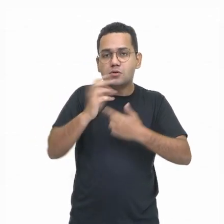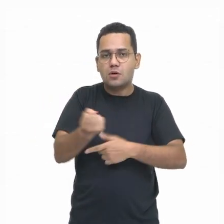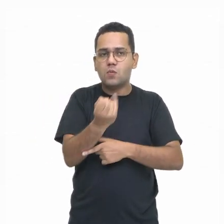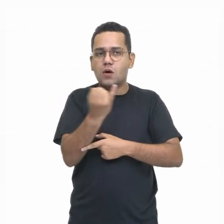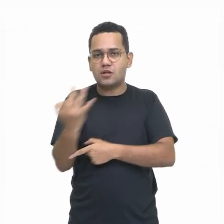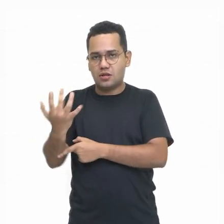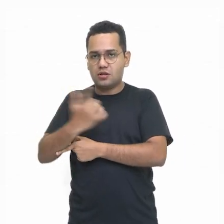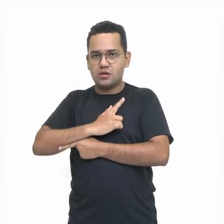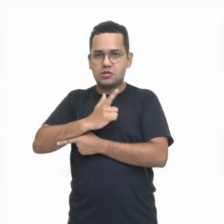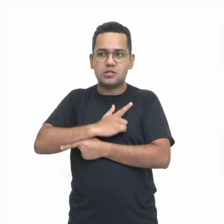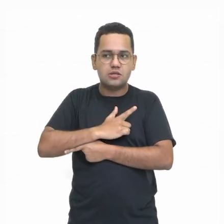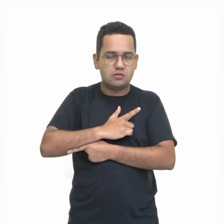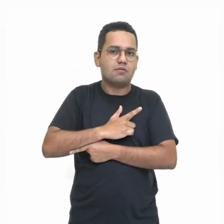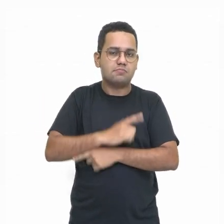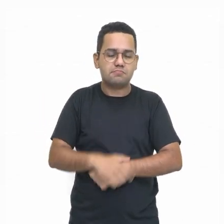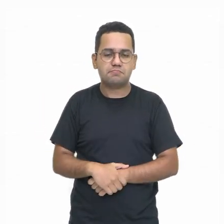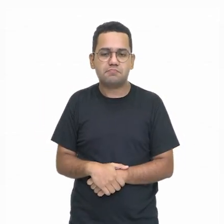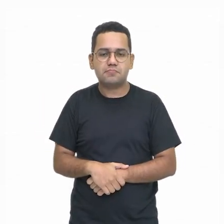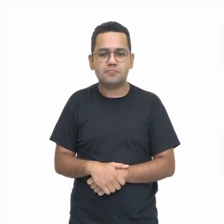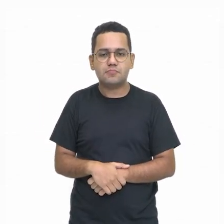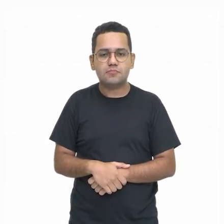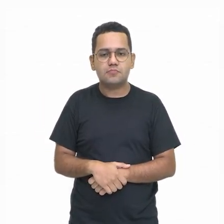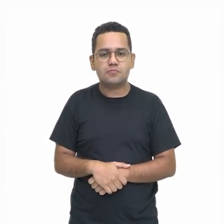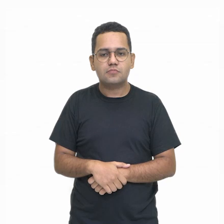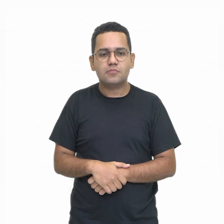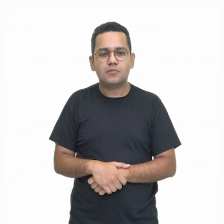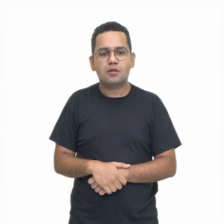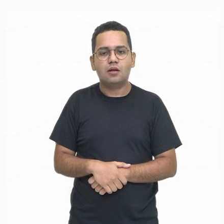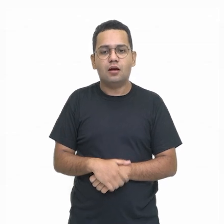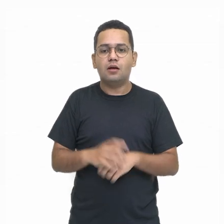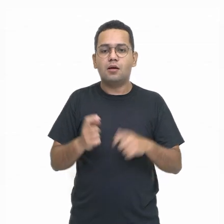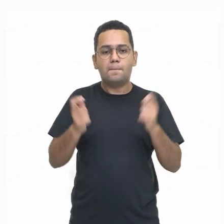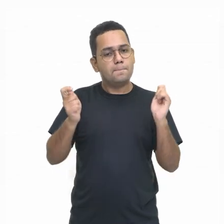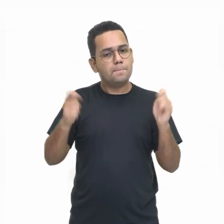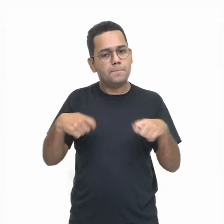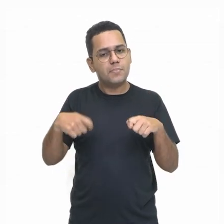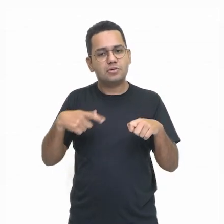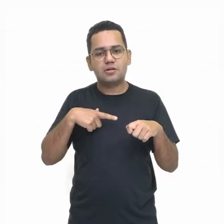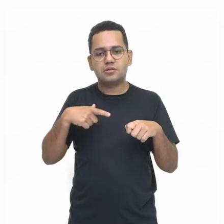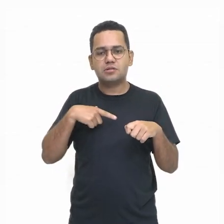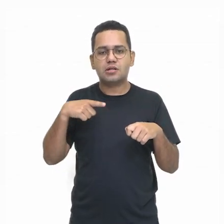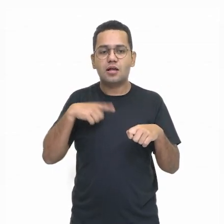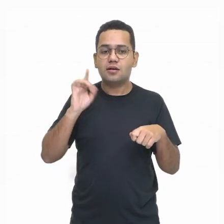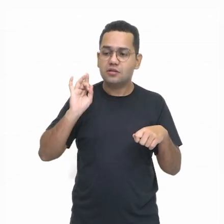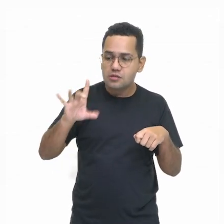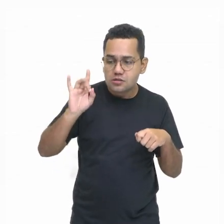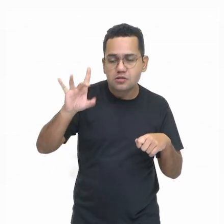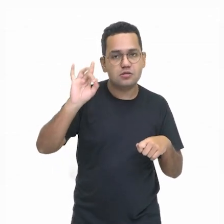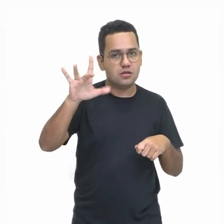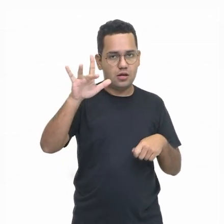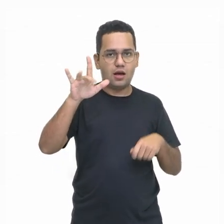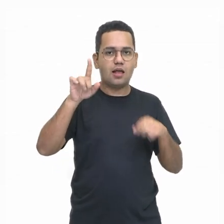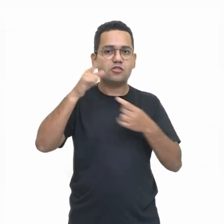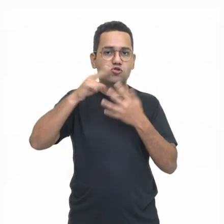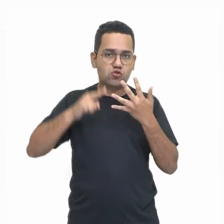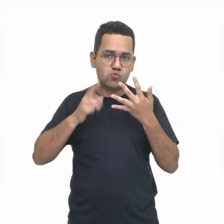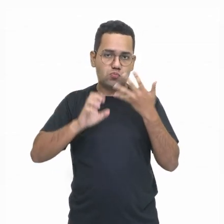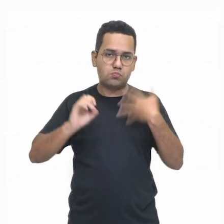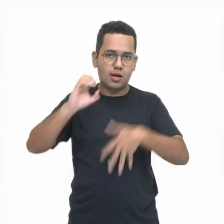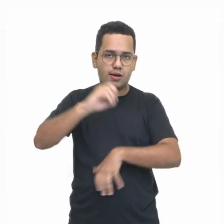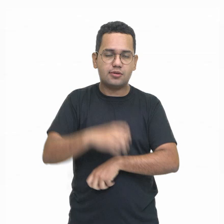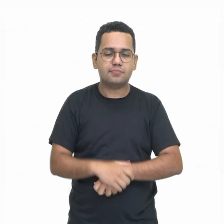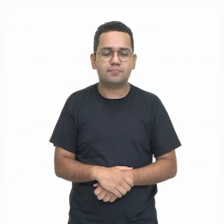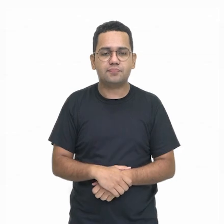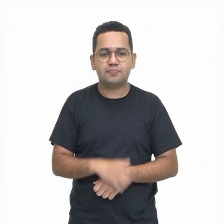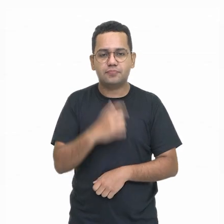química e também essa energia potencial disponível em cada um dos níveis tróficos de uma cadeia alimentar. Então,